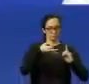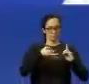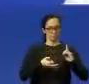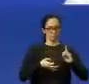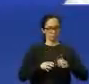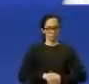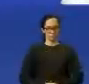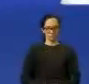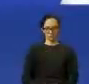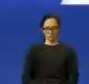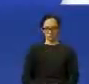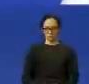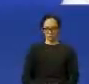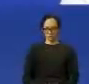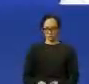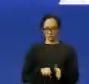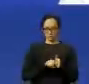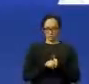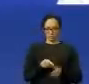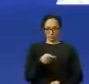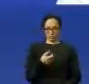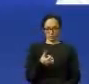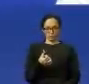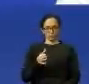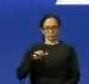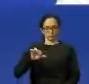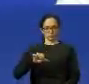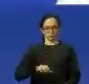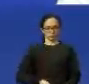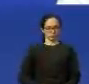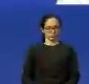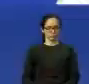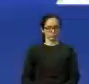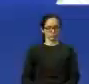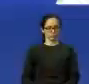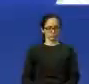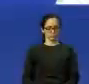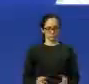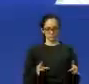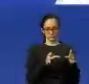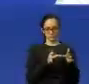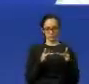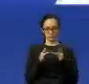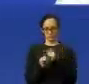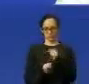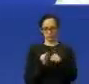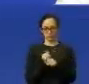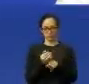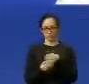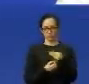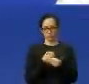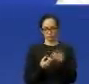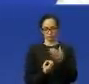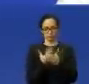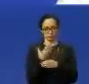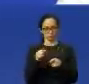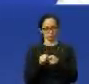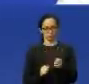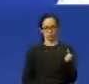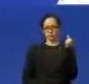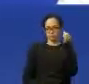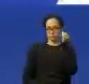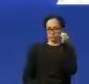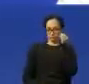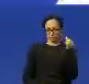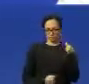questão. Na questão 169, ele fala a respeito do tempo de conexão à internet, comparando da sexta-feira